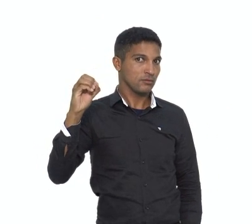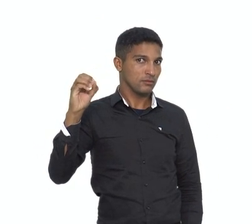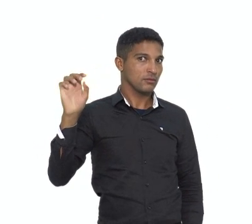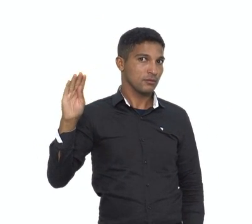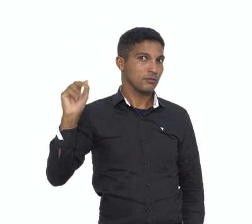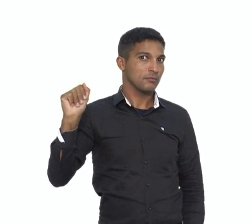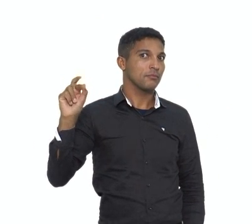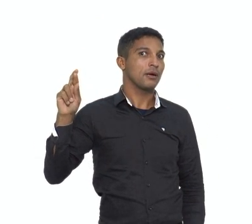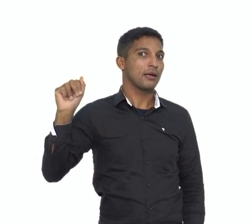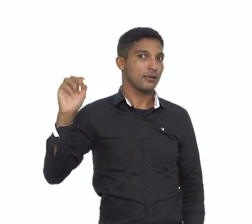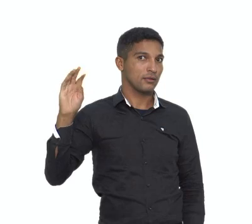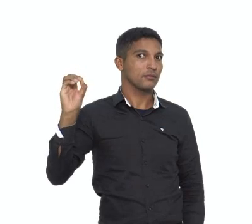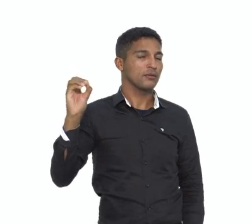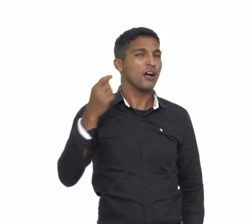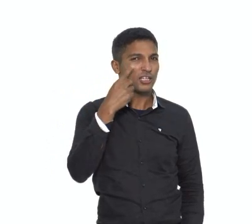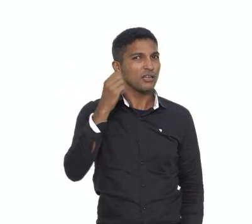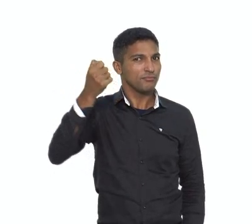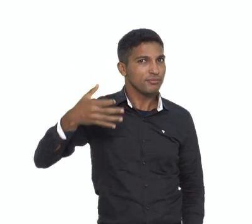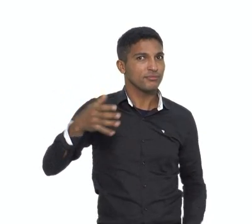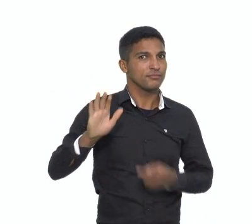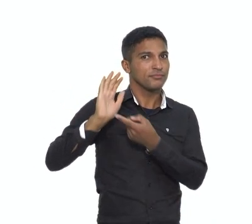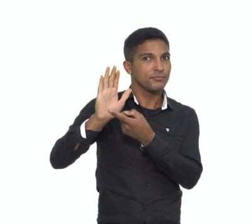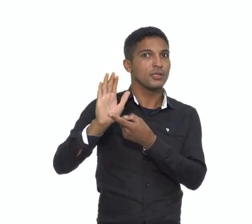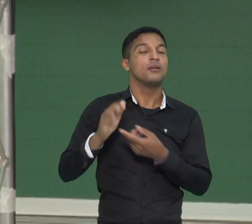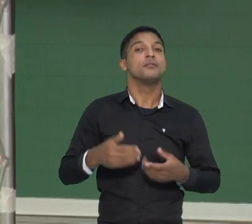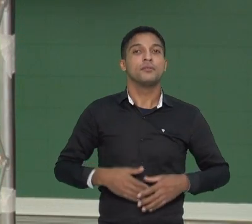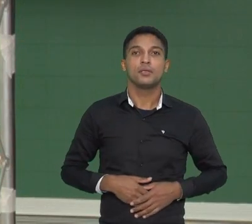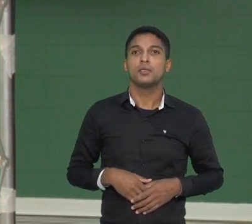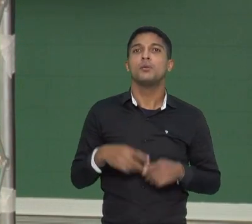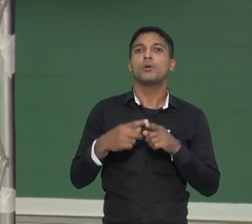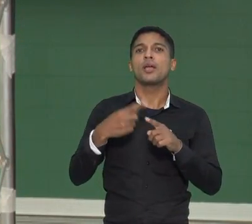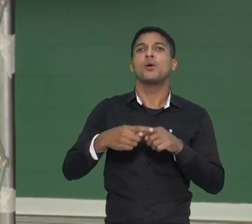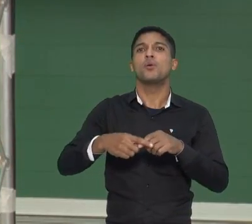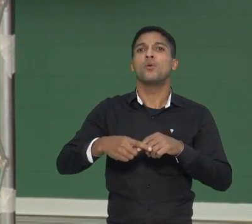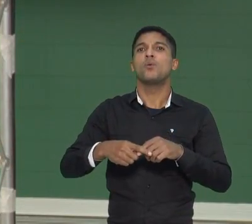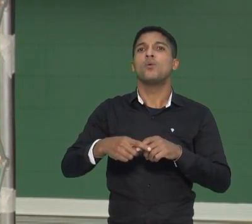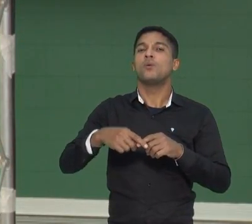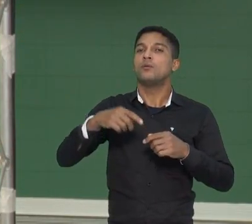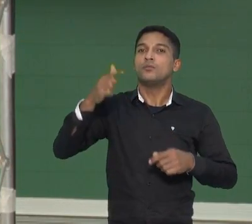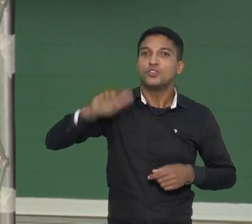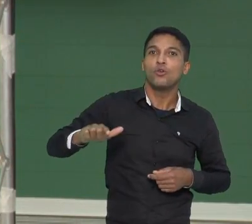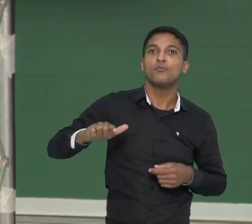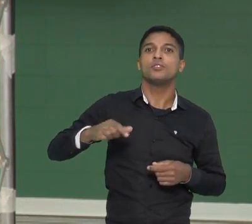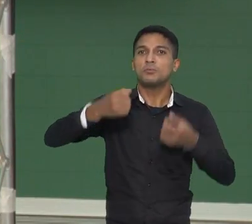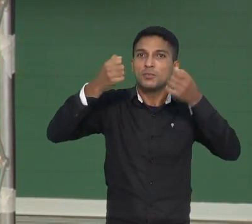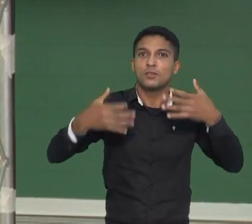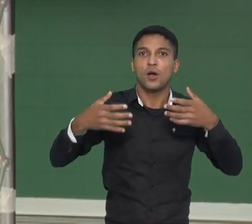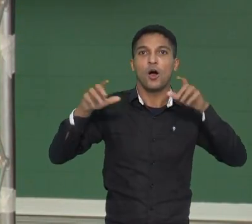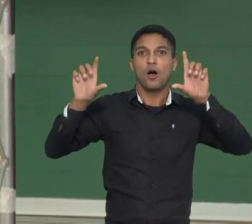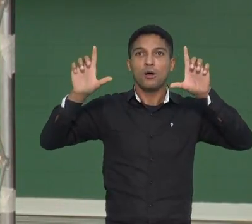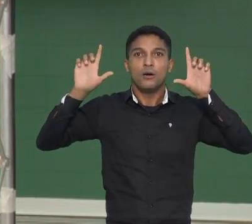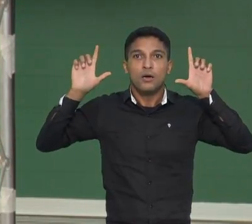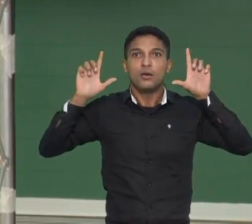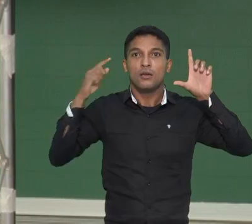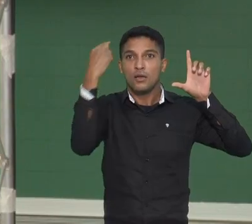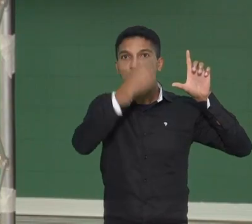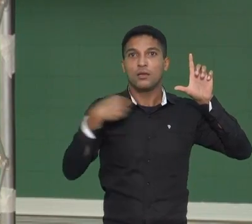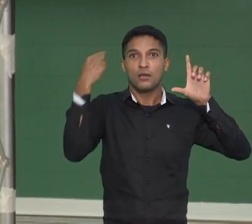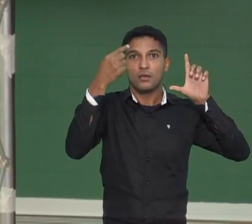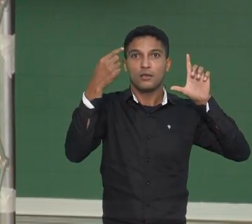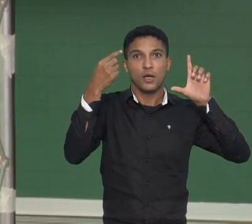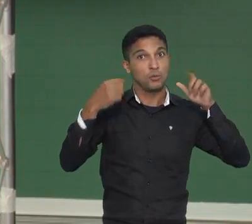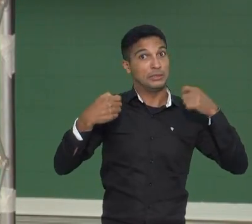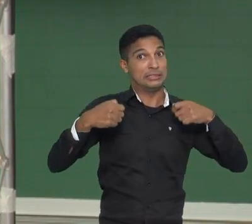mencionar. Então, assim, por que eu faço questão de dizer que é um retrato póstumo? Porque nós temos aí que ter cuidado ao analisar